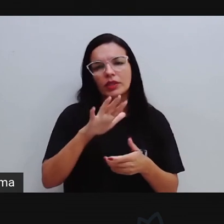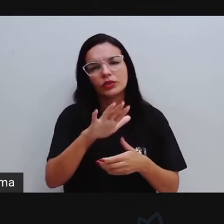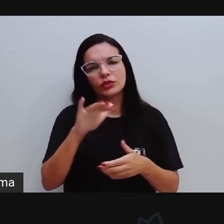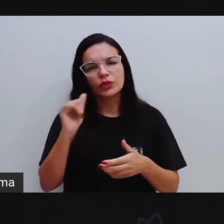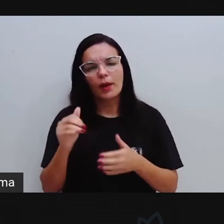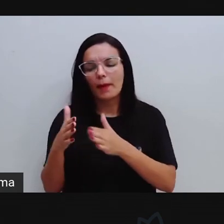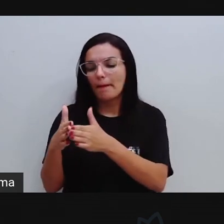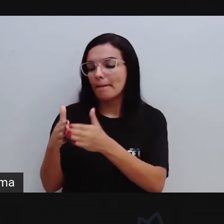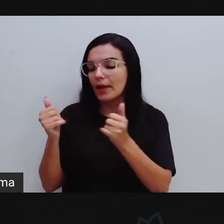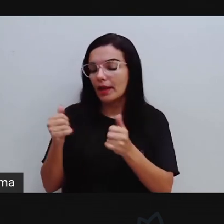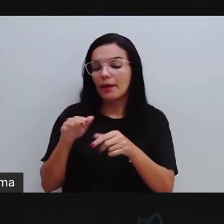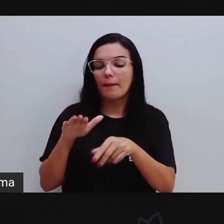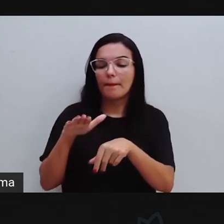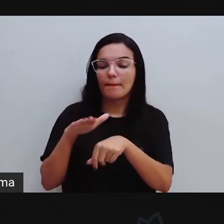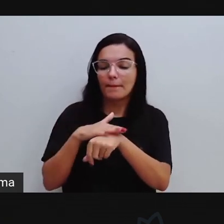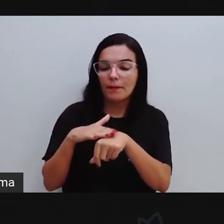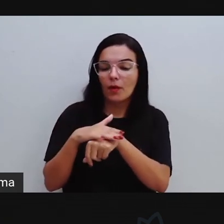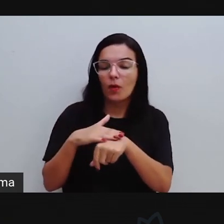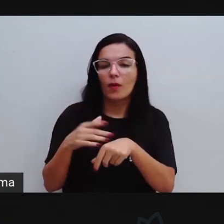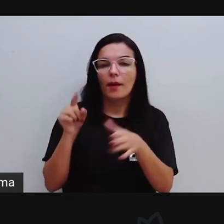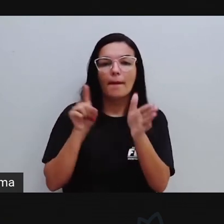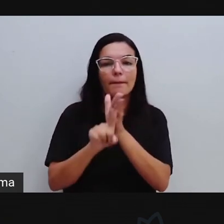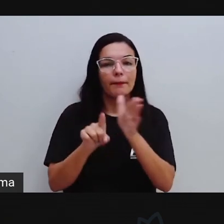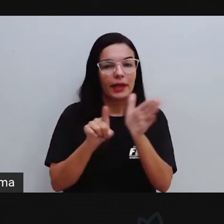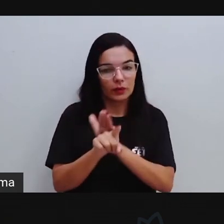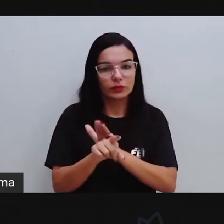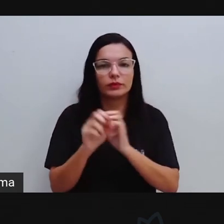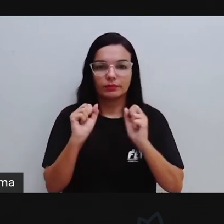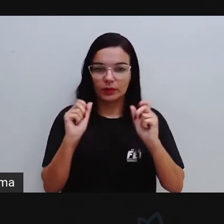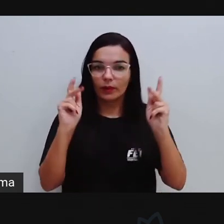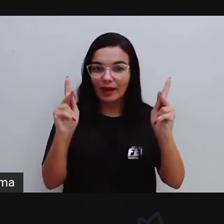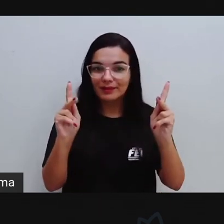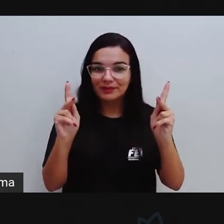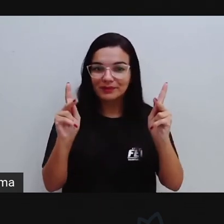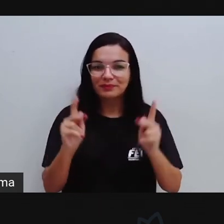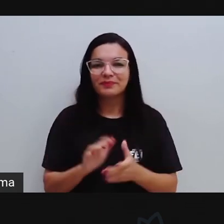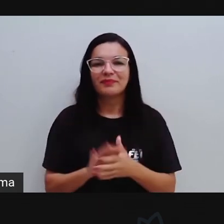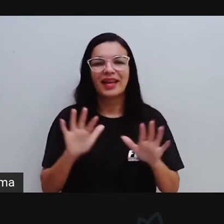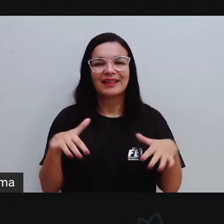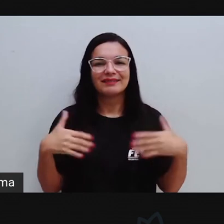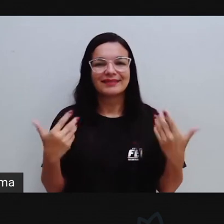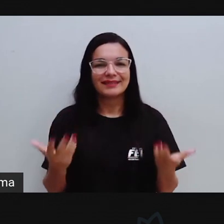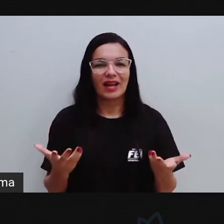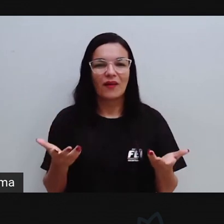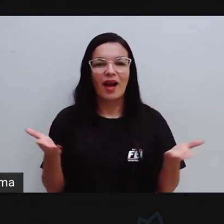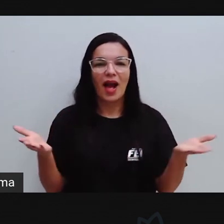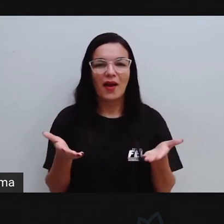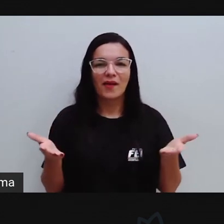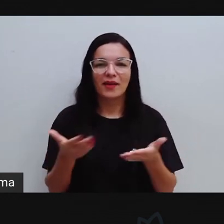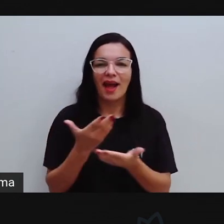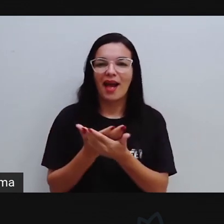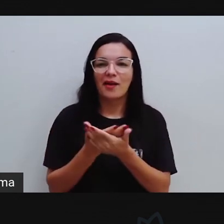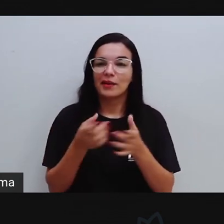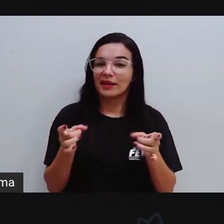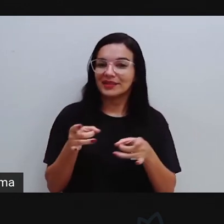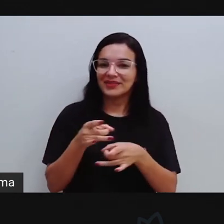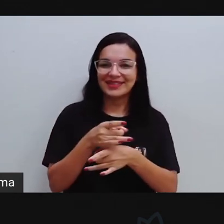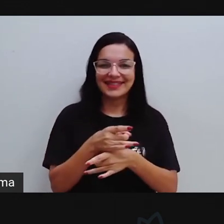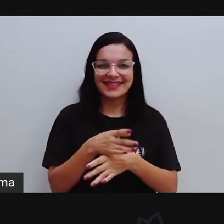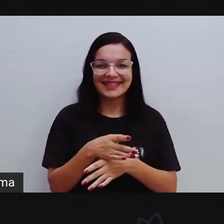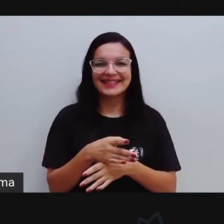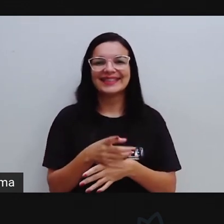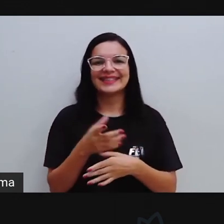vocês podem estar aí tirando essas dúvidas, certo? Bom, a gente vai ficando por aqui,